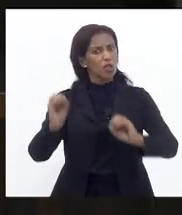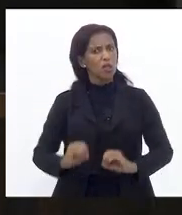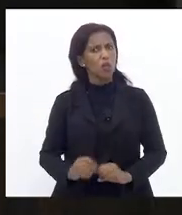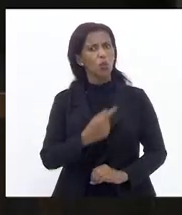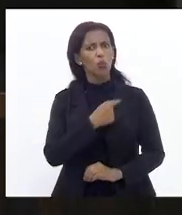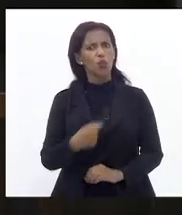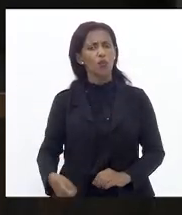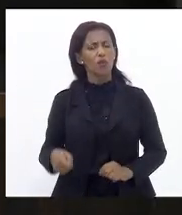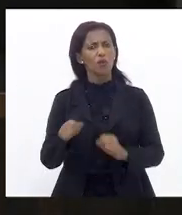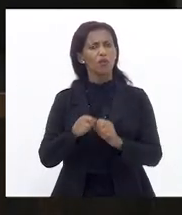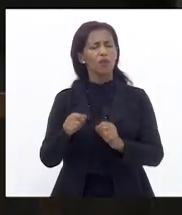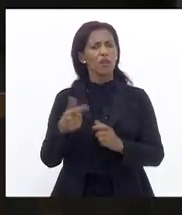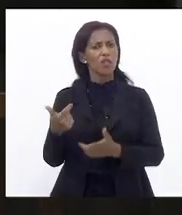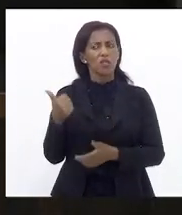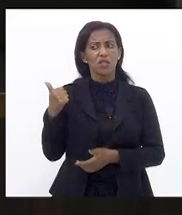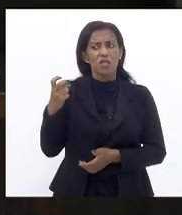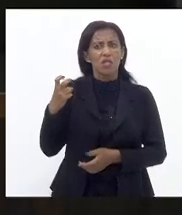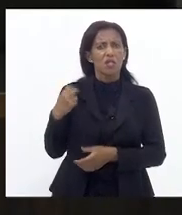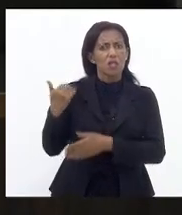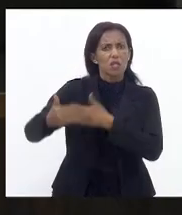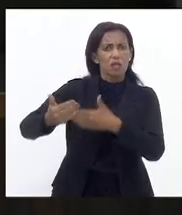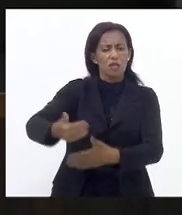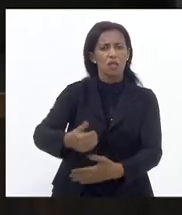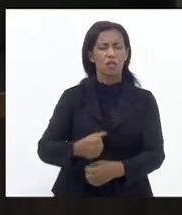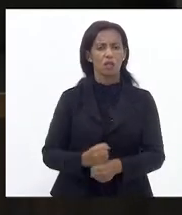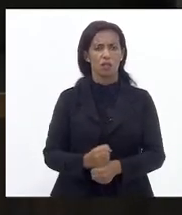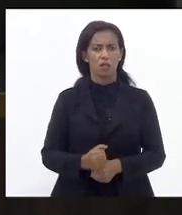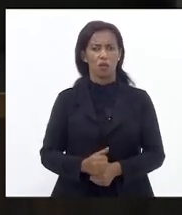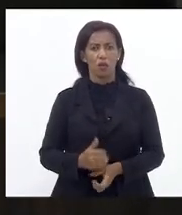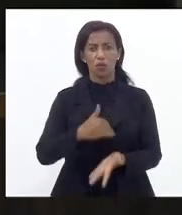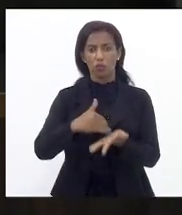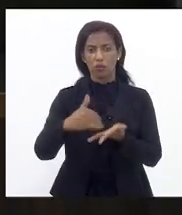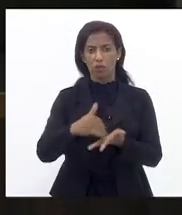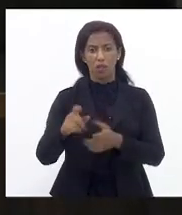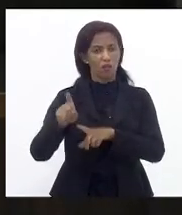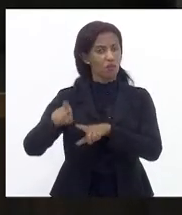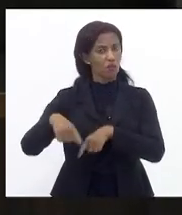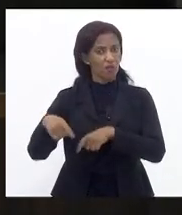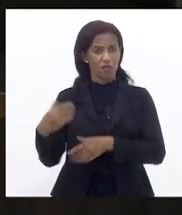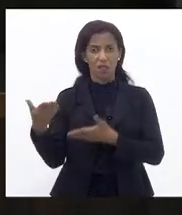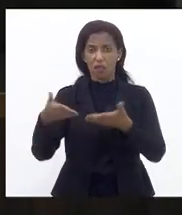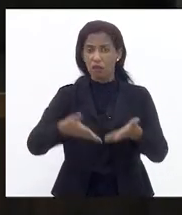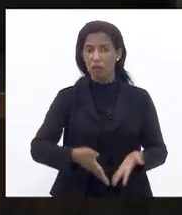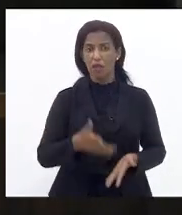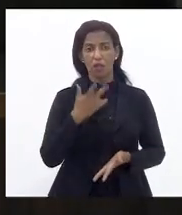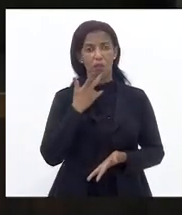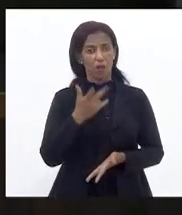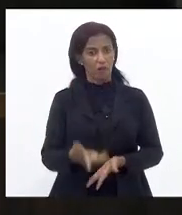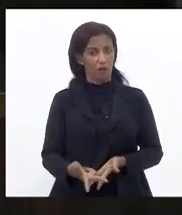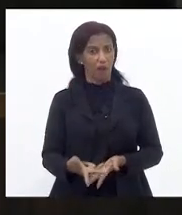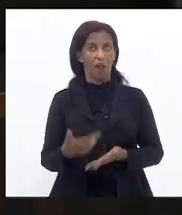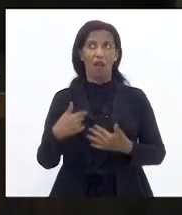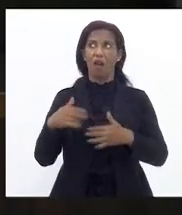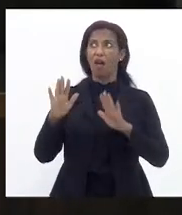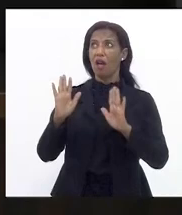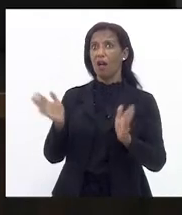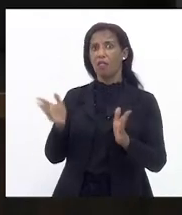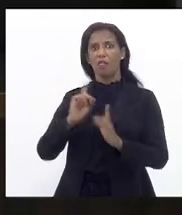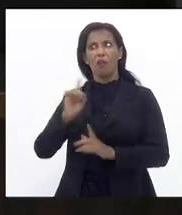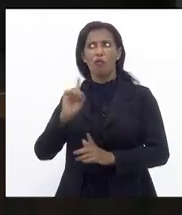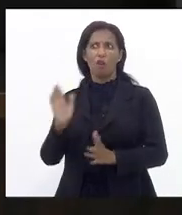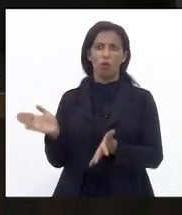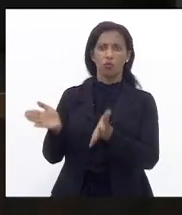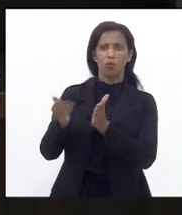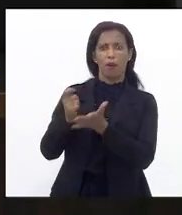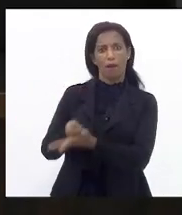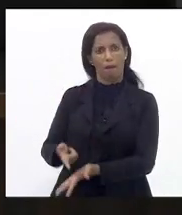governo fez isso nesses últimos 15 anos o secretário de fazenda não veio aqui para dizer aos servidores não vamos pagar